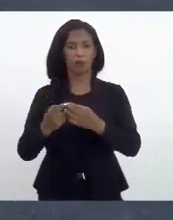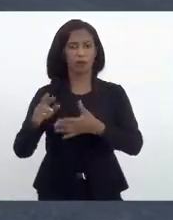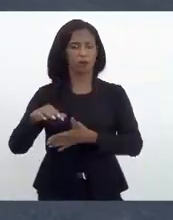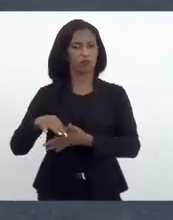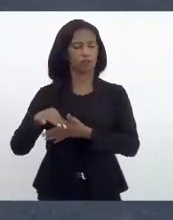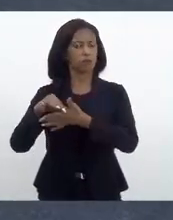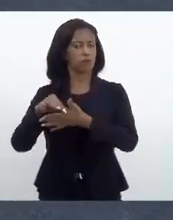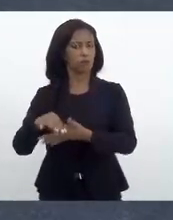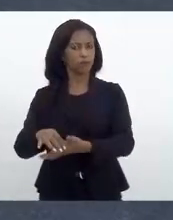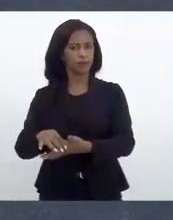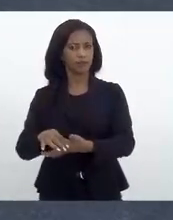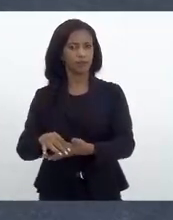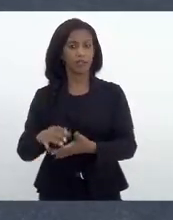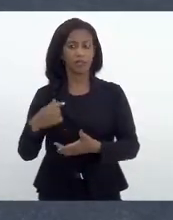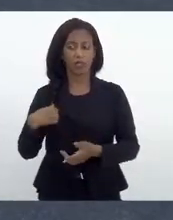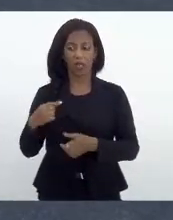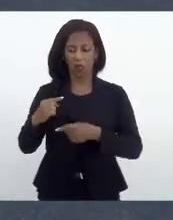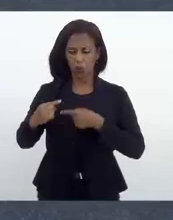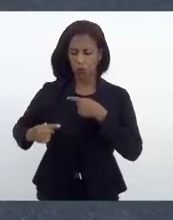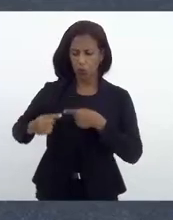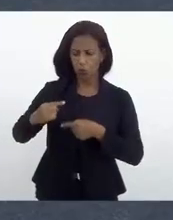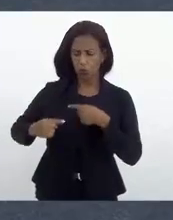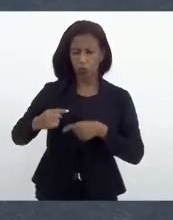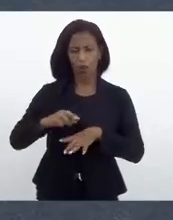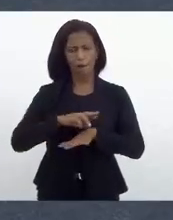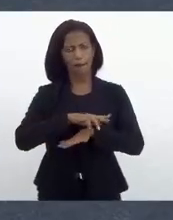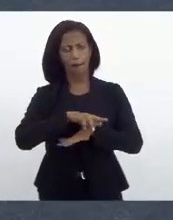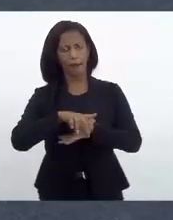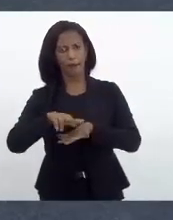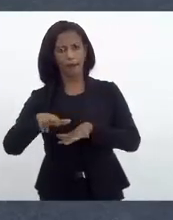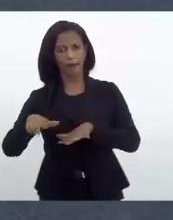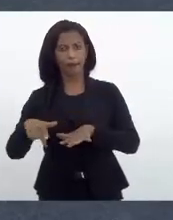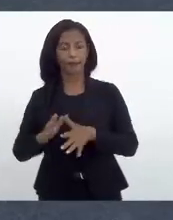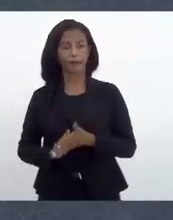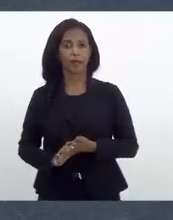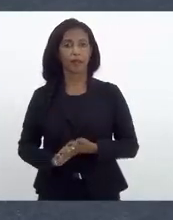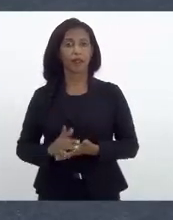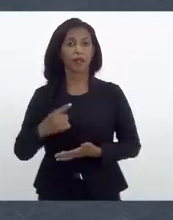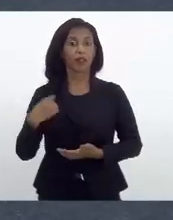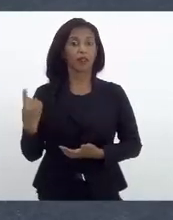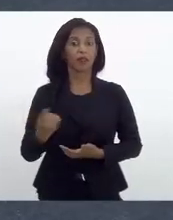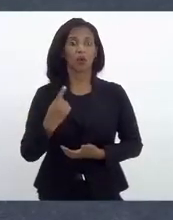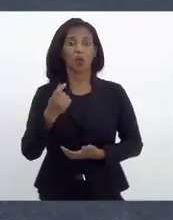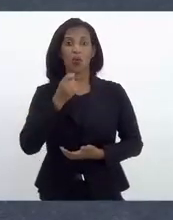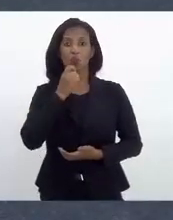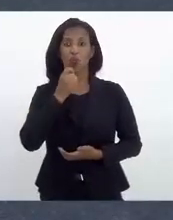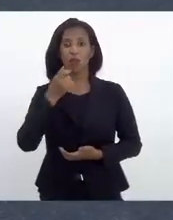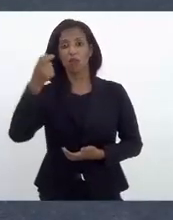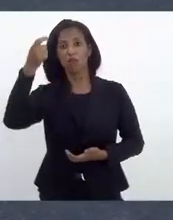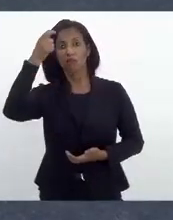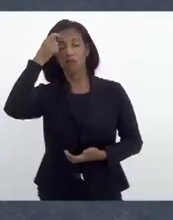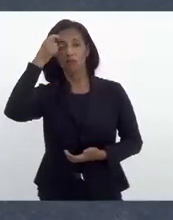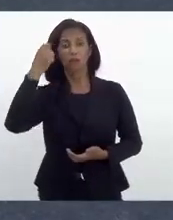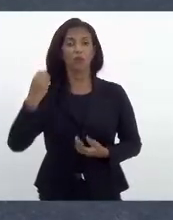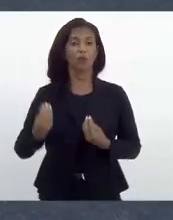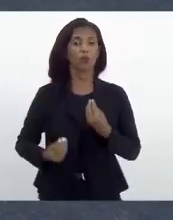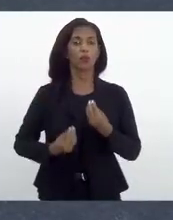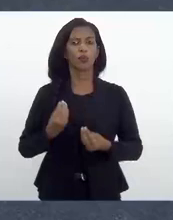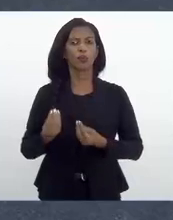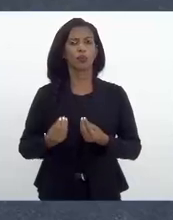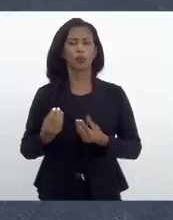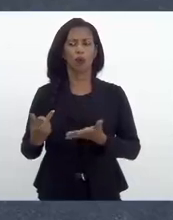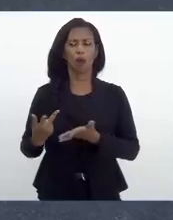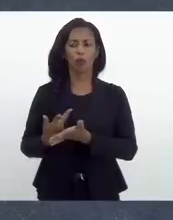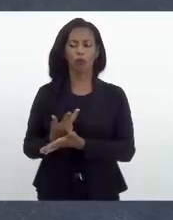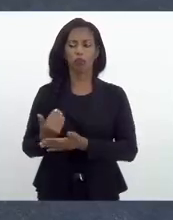e discutimos várias questões que a gente não tem ciência do que que foi